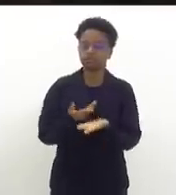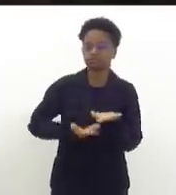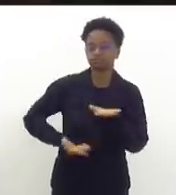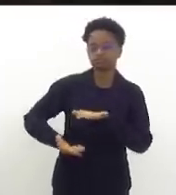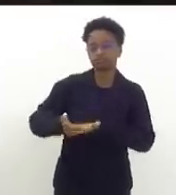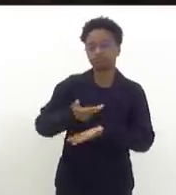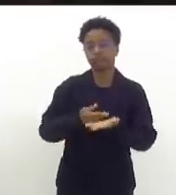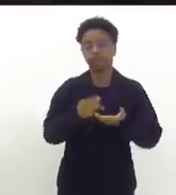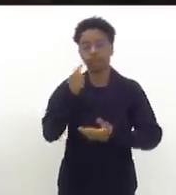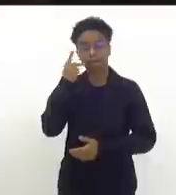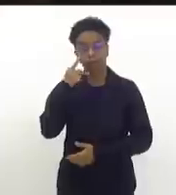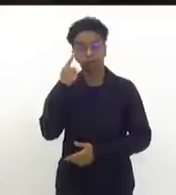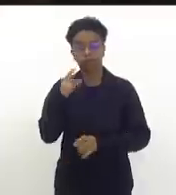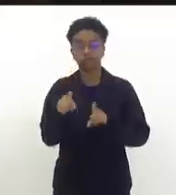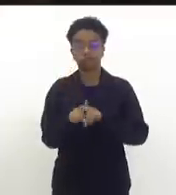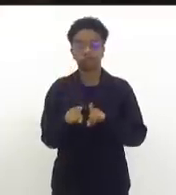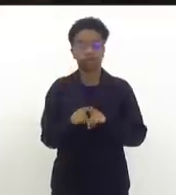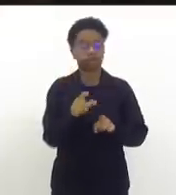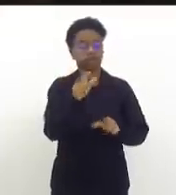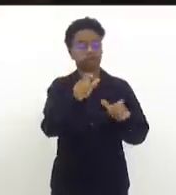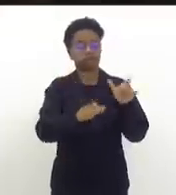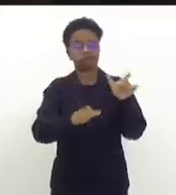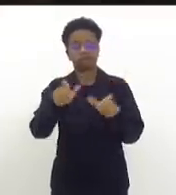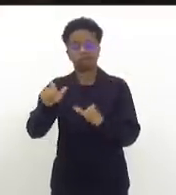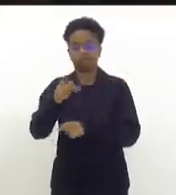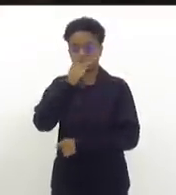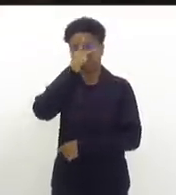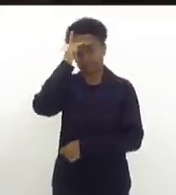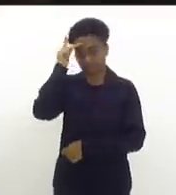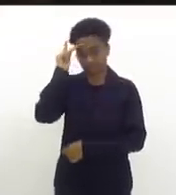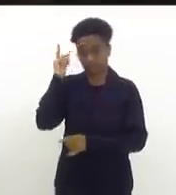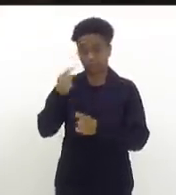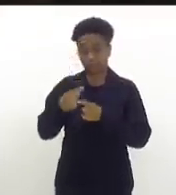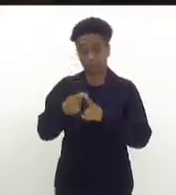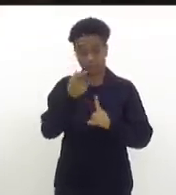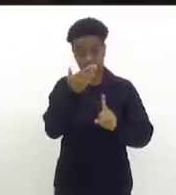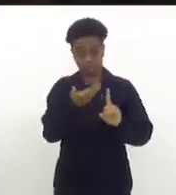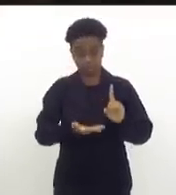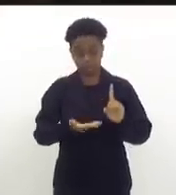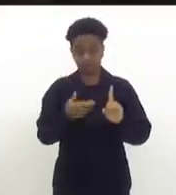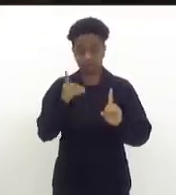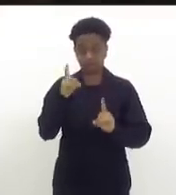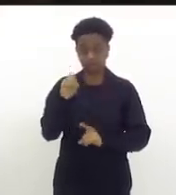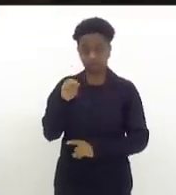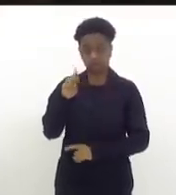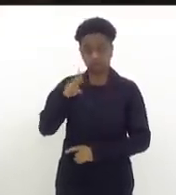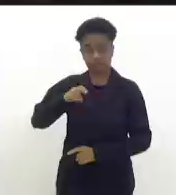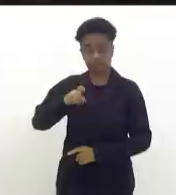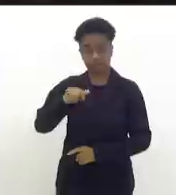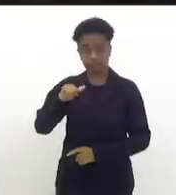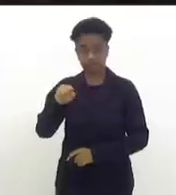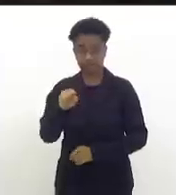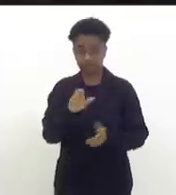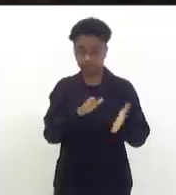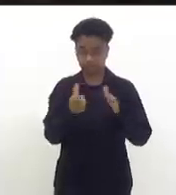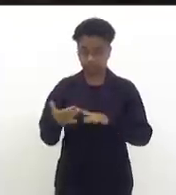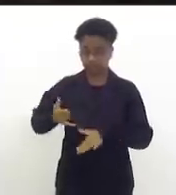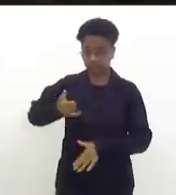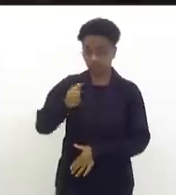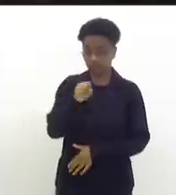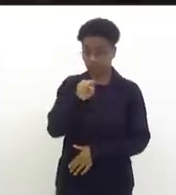com a política mas com os seres humanos como um todo Dornelas vão morrer aos seus 88 anos